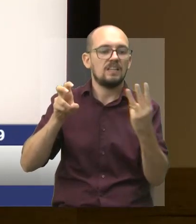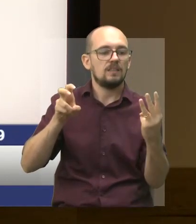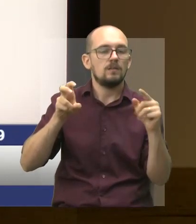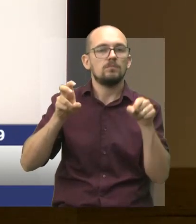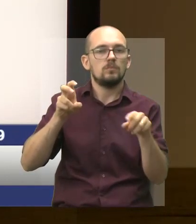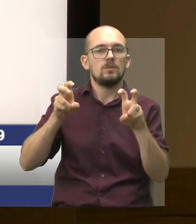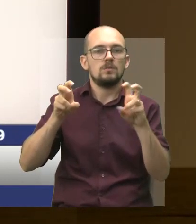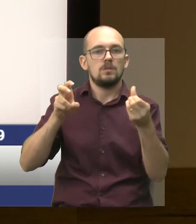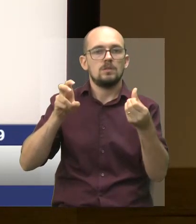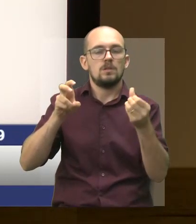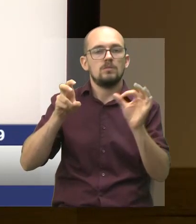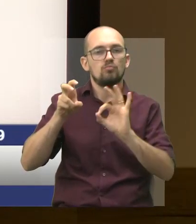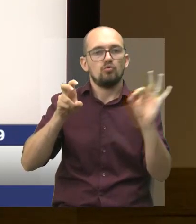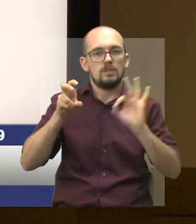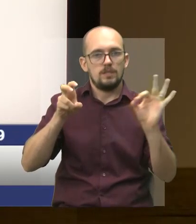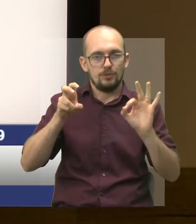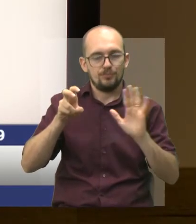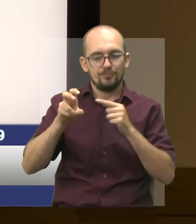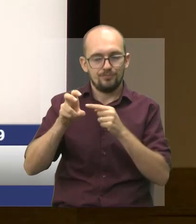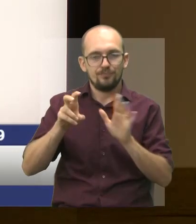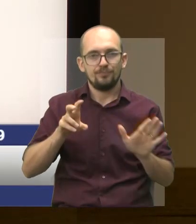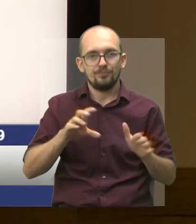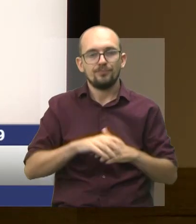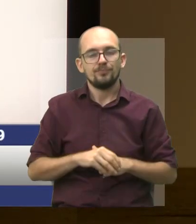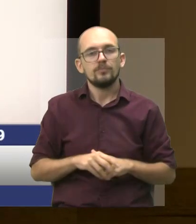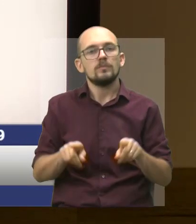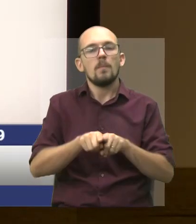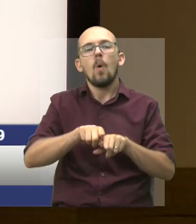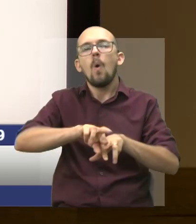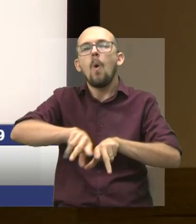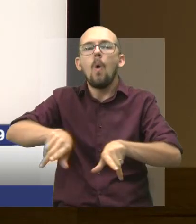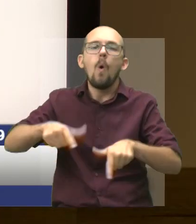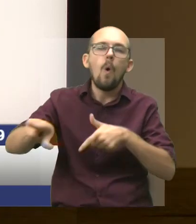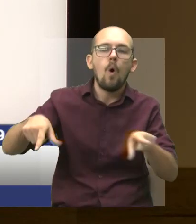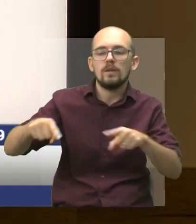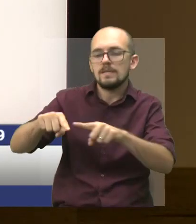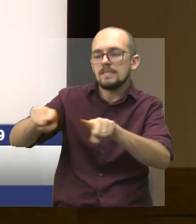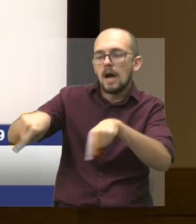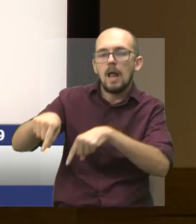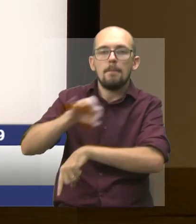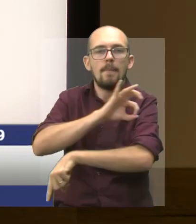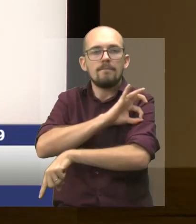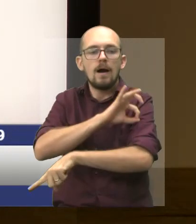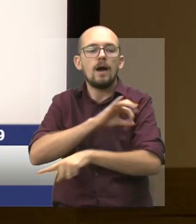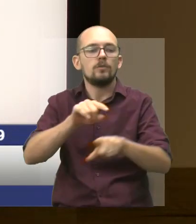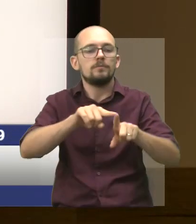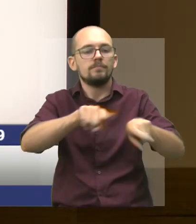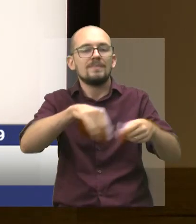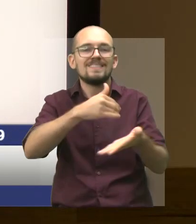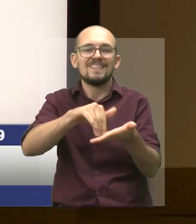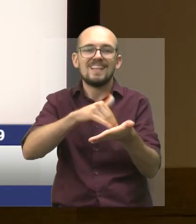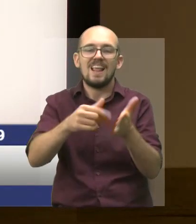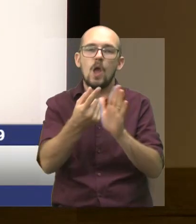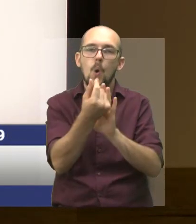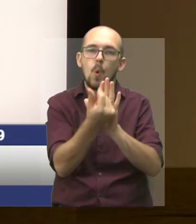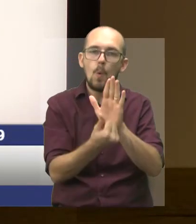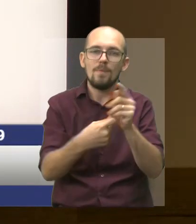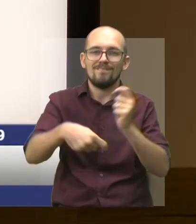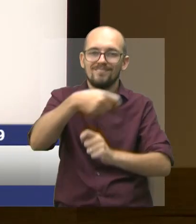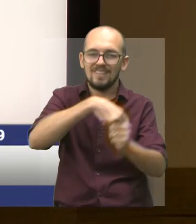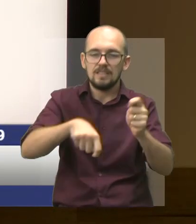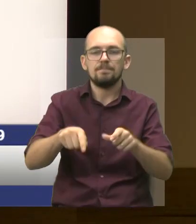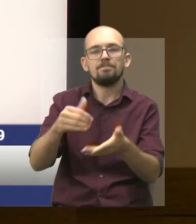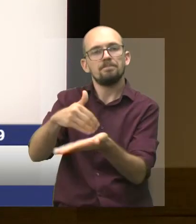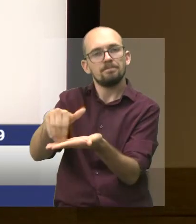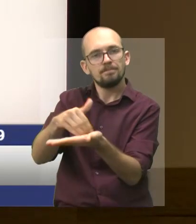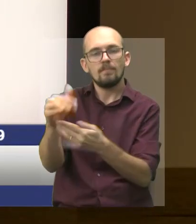33,56%. E depois as demais secretarias, o Gabinete, a Secretaria de Economia e Finanças, a